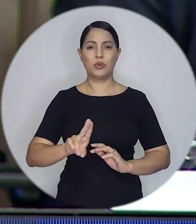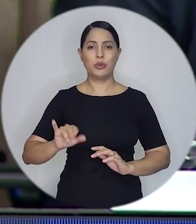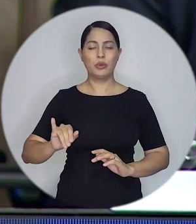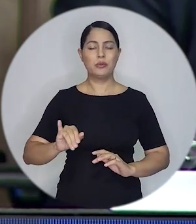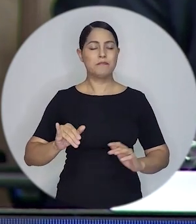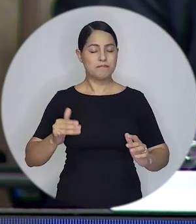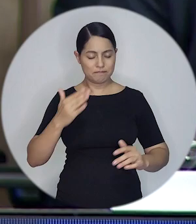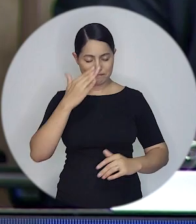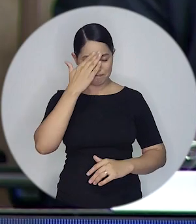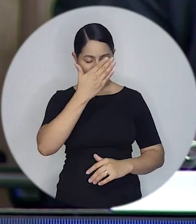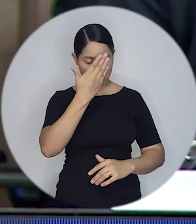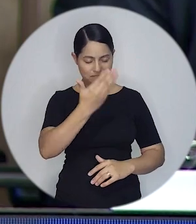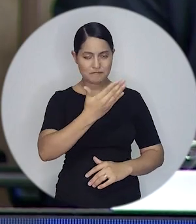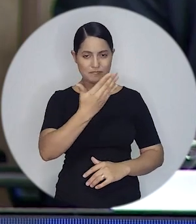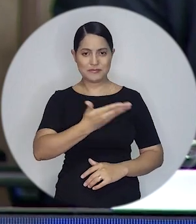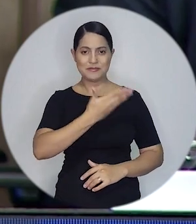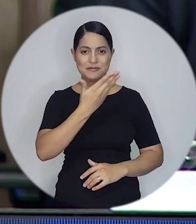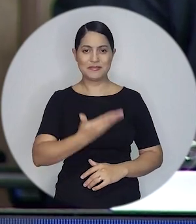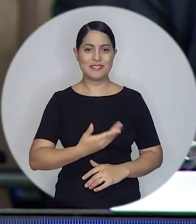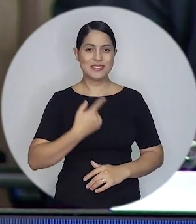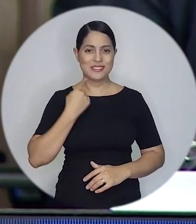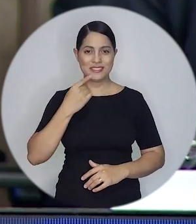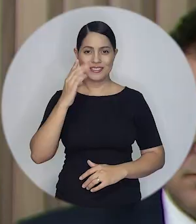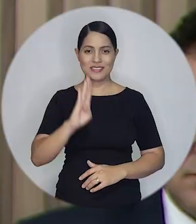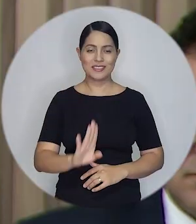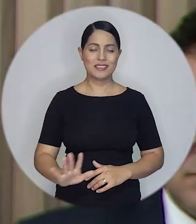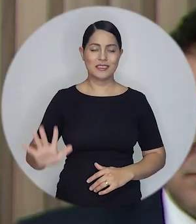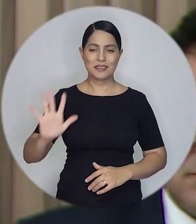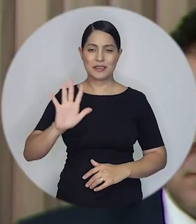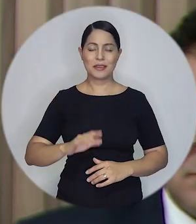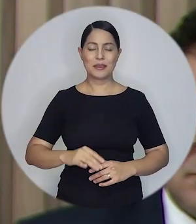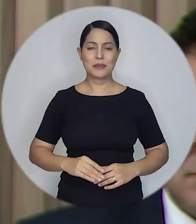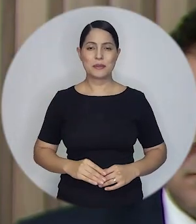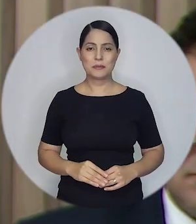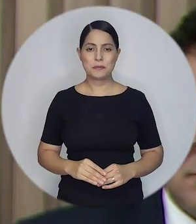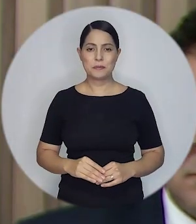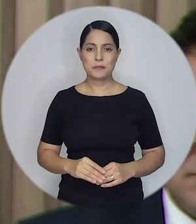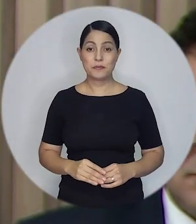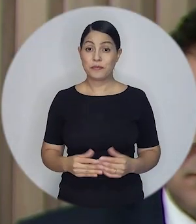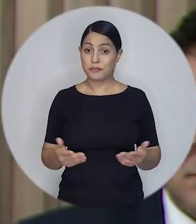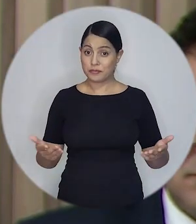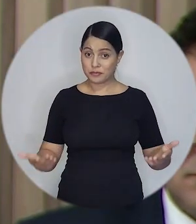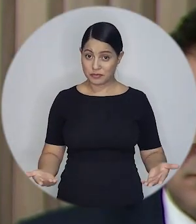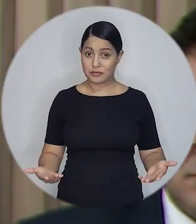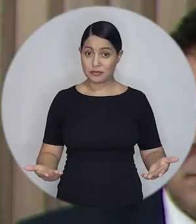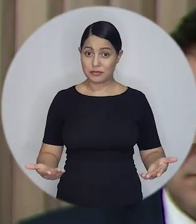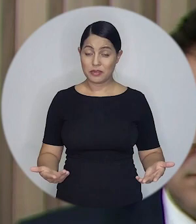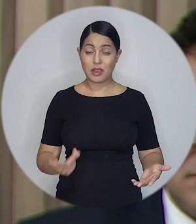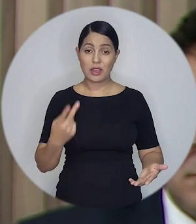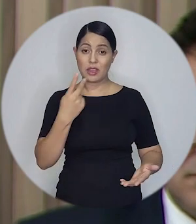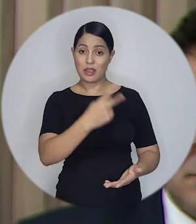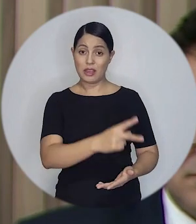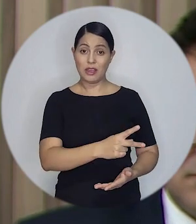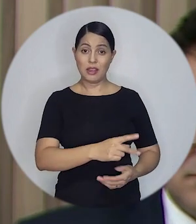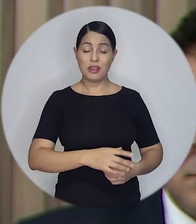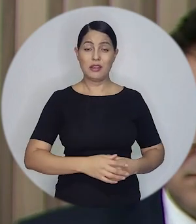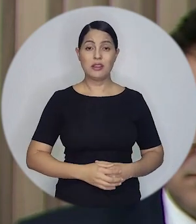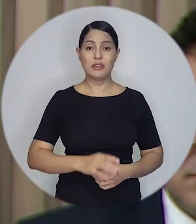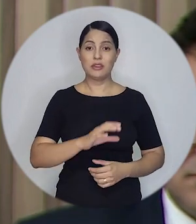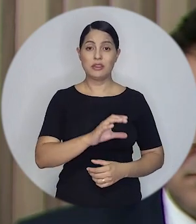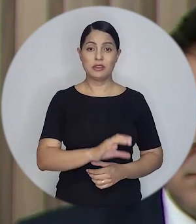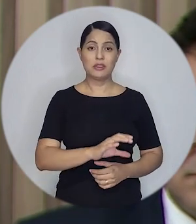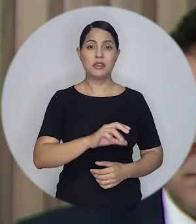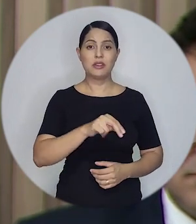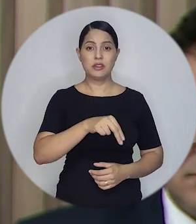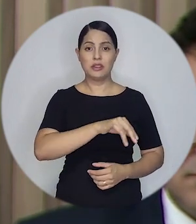Muito obrigado por tudo que o senhor tem feito à advocacia brasileira. Logo após assumir a corregedoria do CNJ, o ministro teve